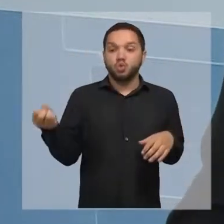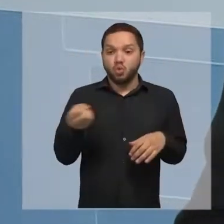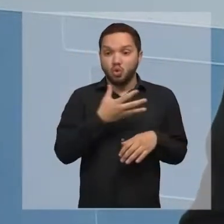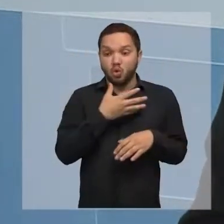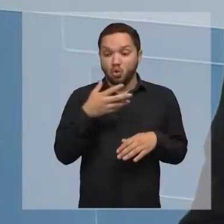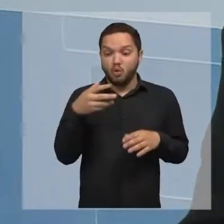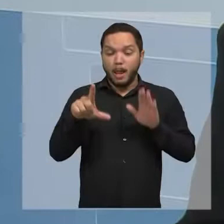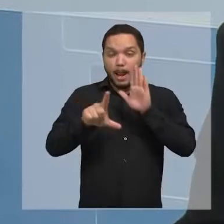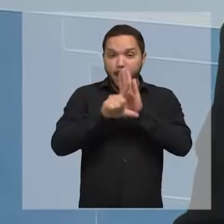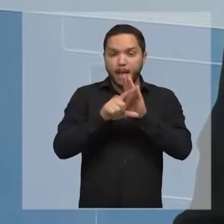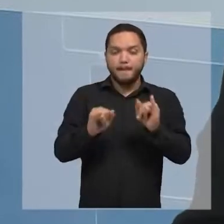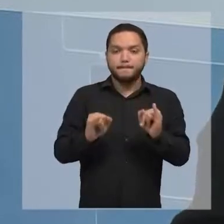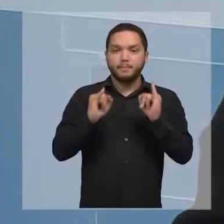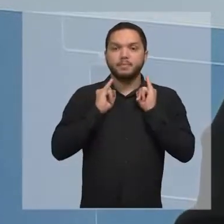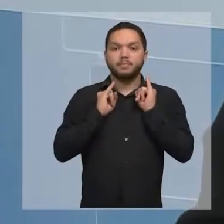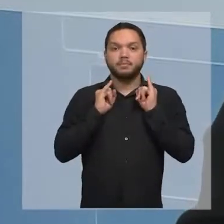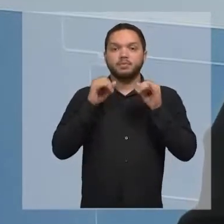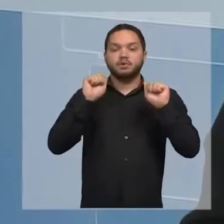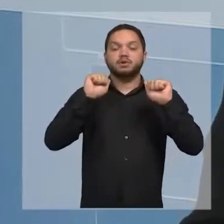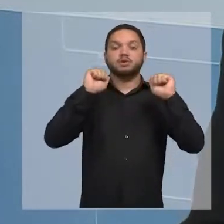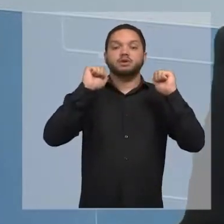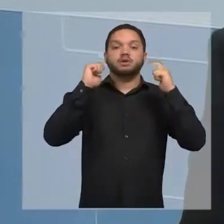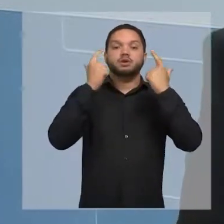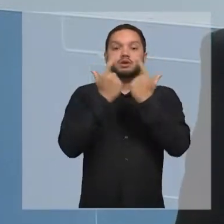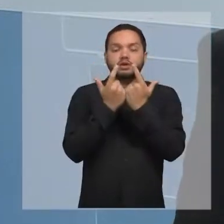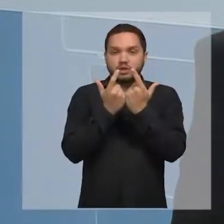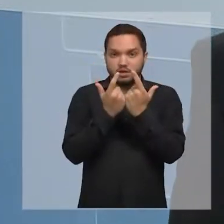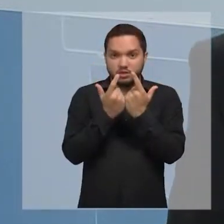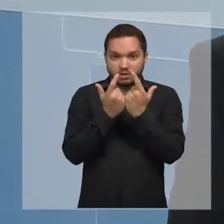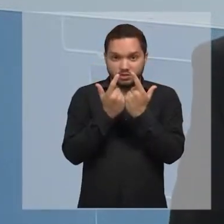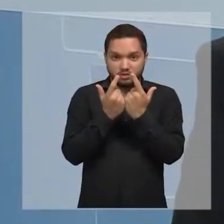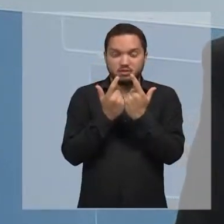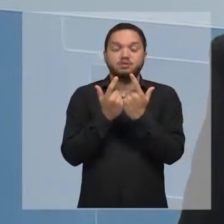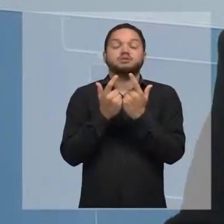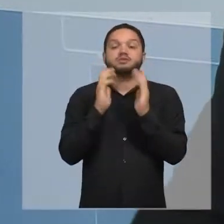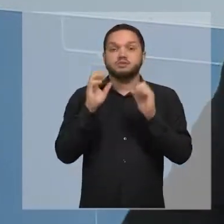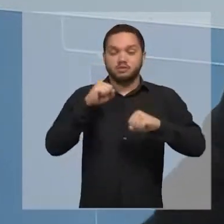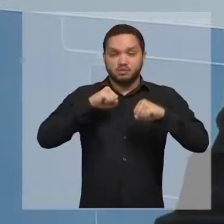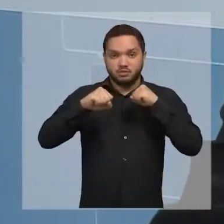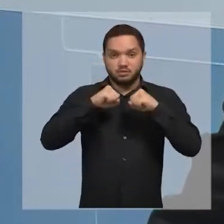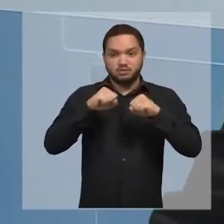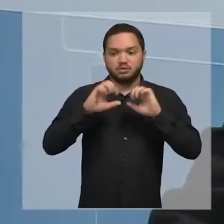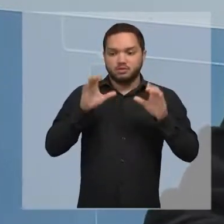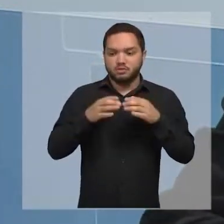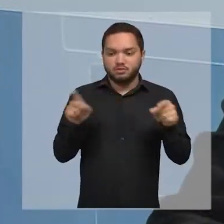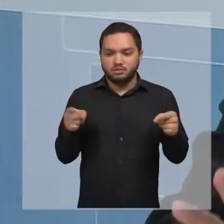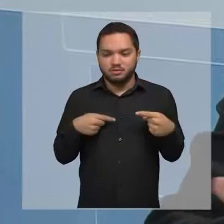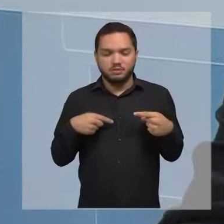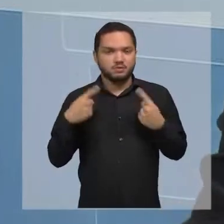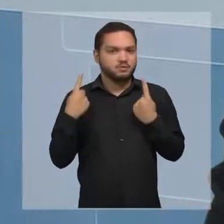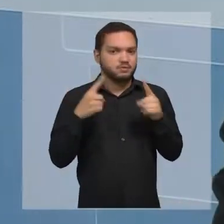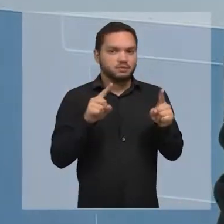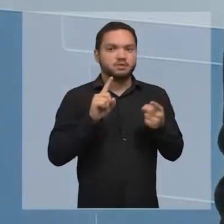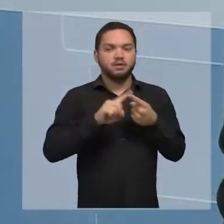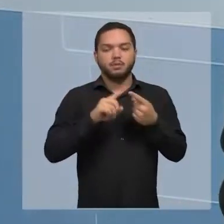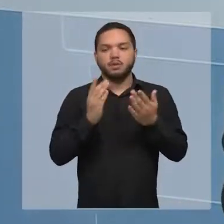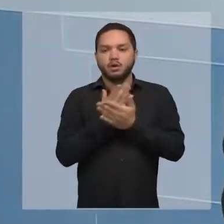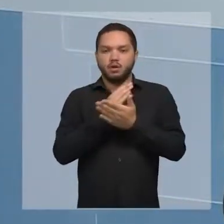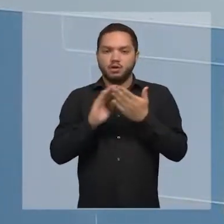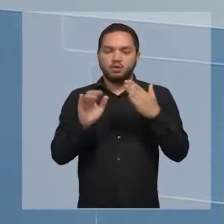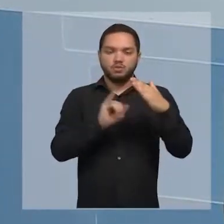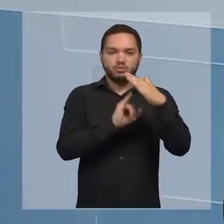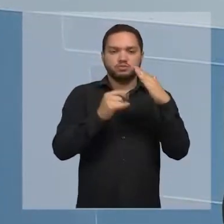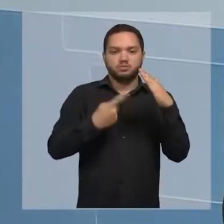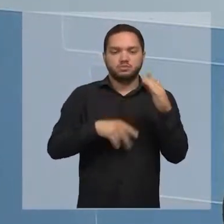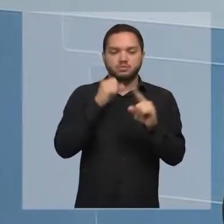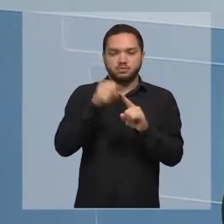nova Previdência que foi debatida na Assembleia Legislativa e é rechaçada pela oposição e por setores